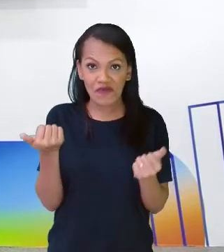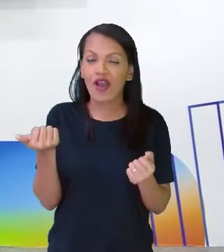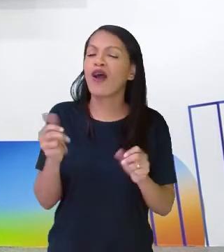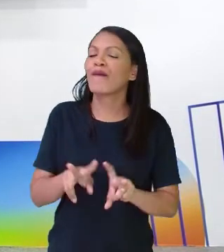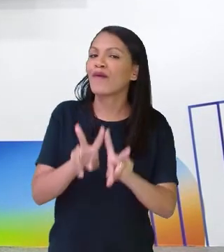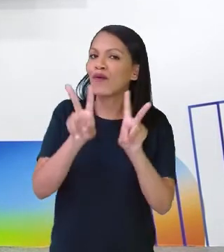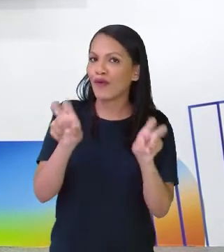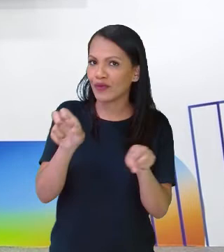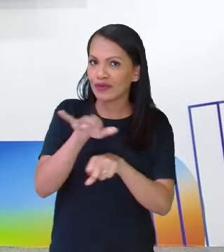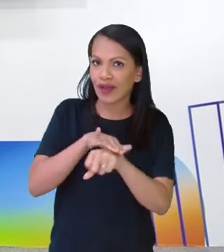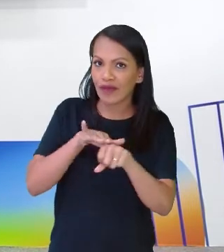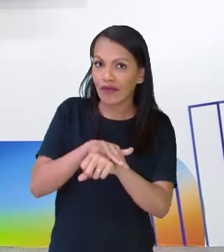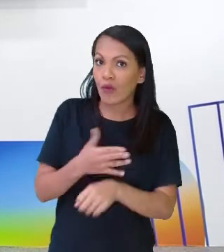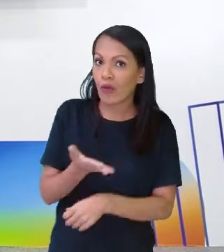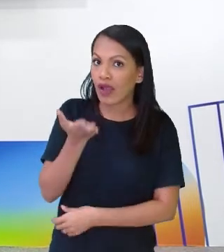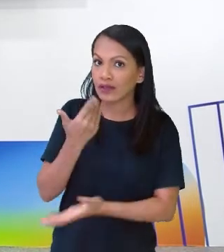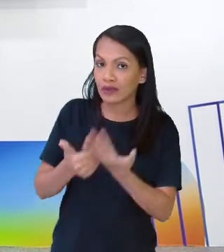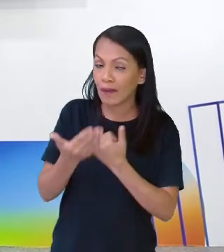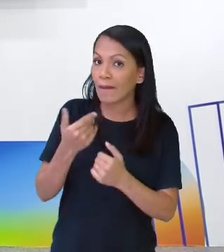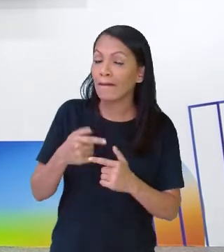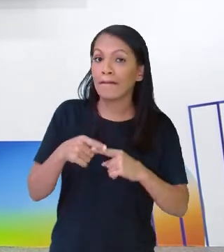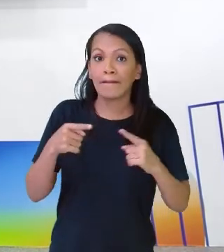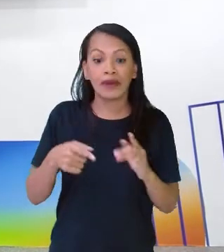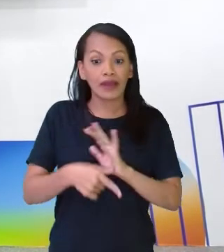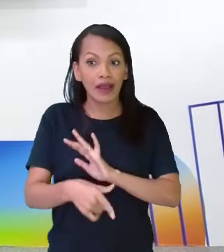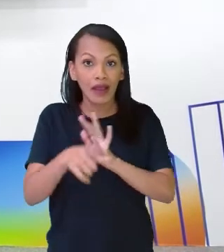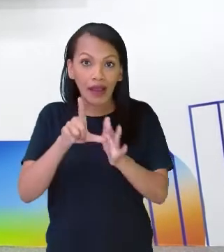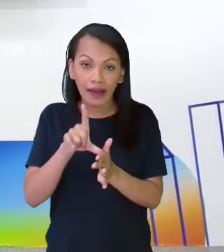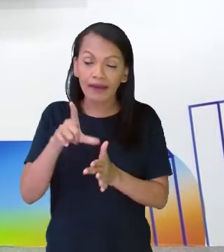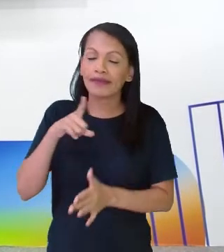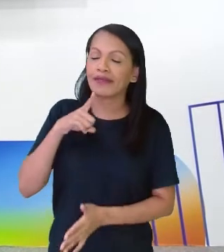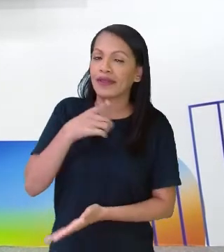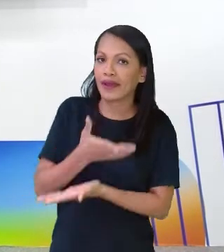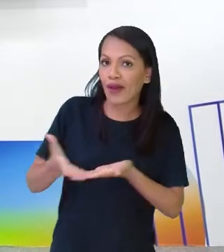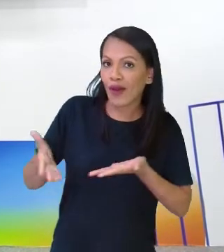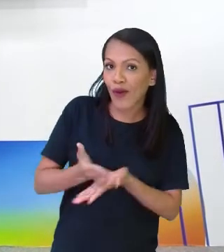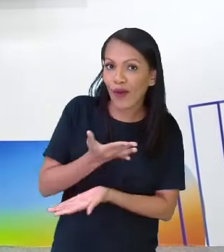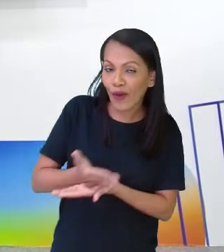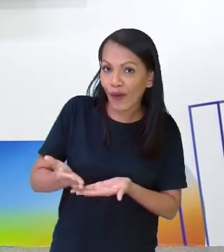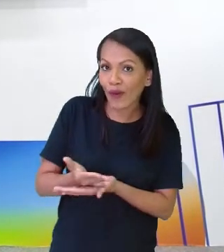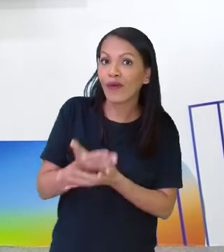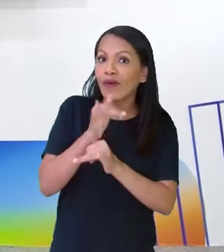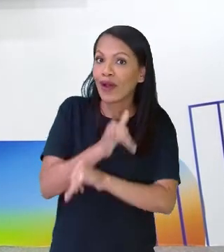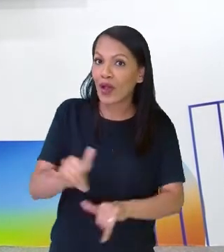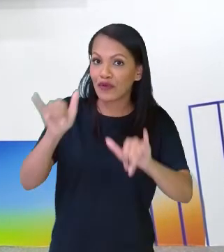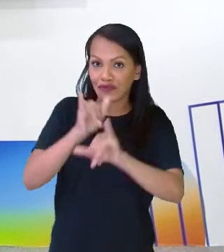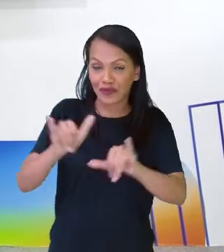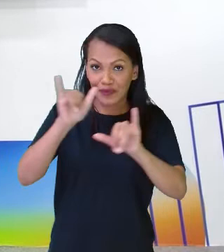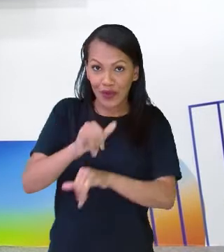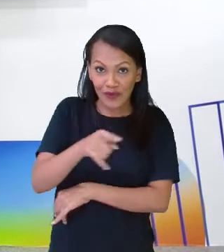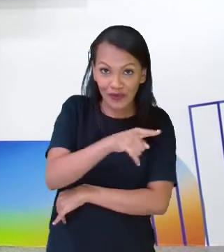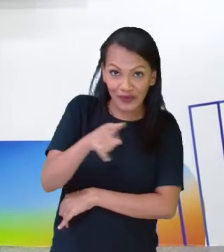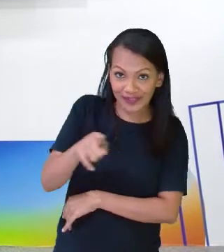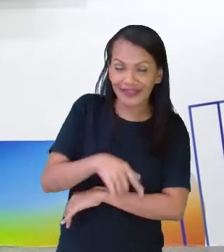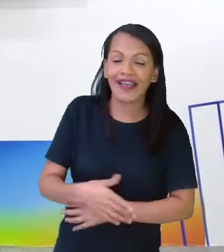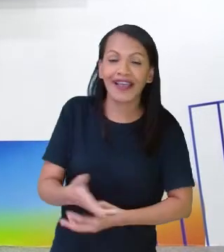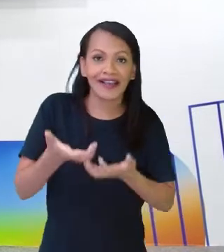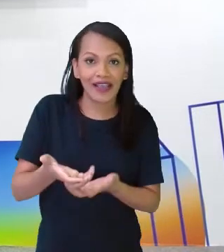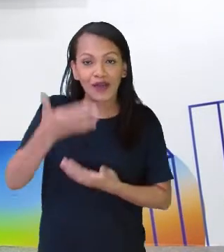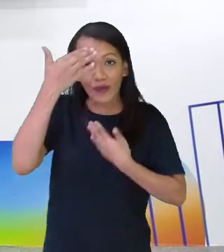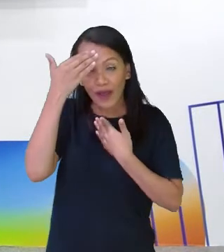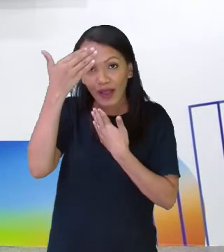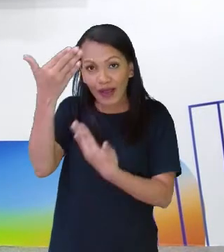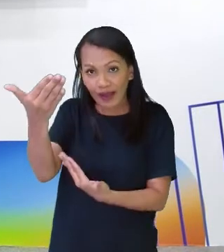sobre alimentos. Mas antes, temos alguns recadinhos para vocês. Eu quero agradecer